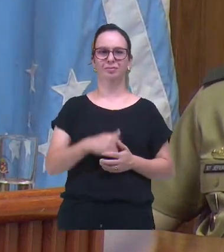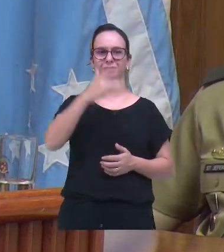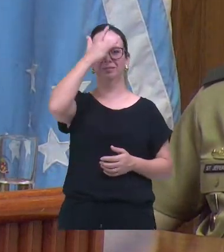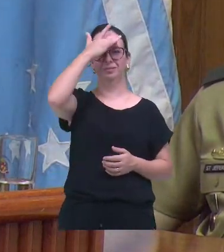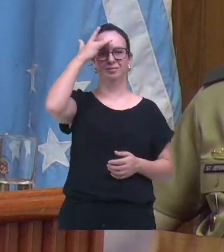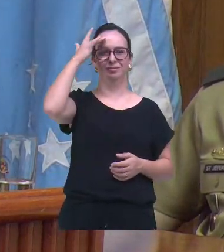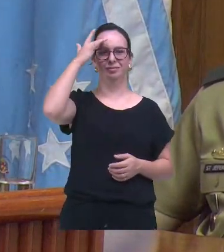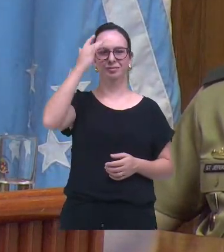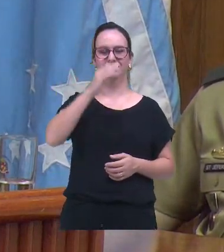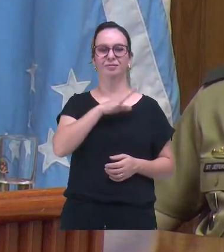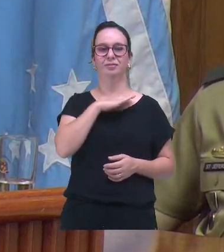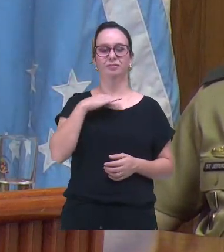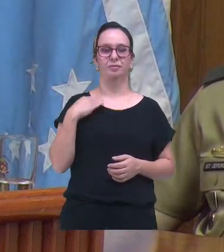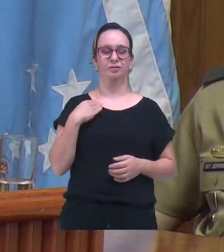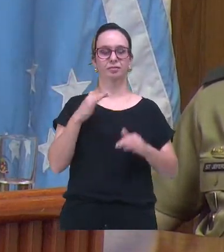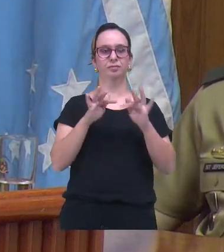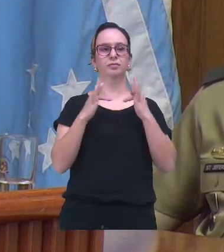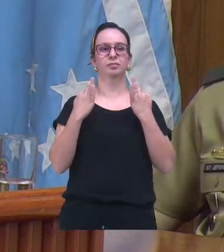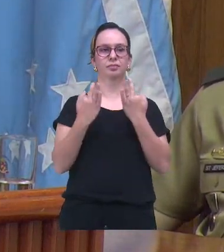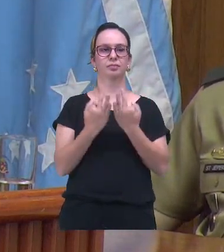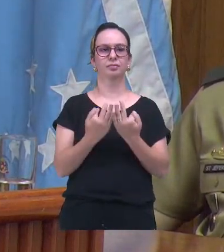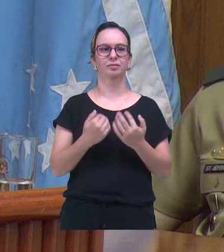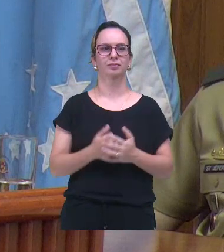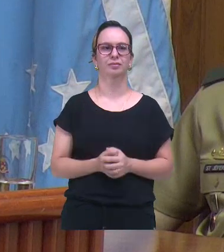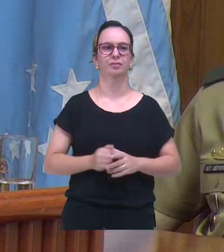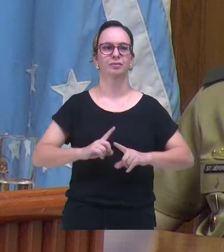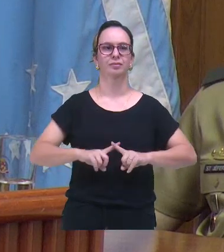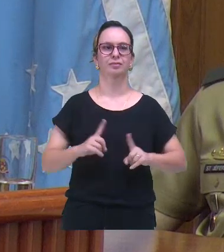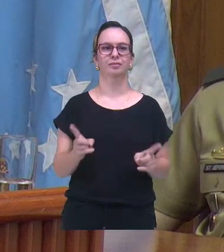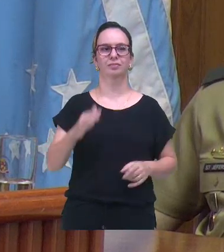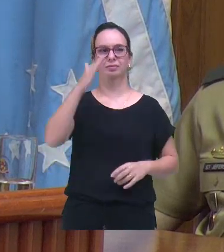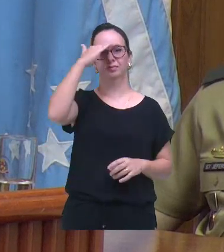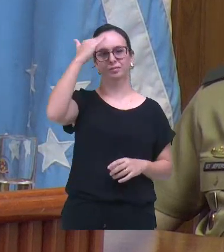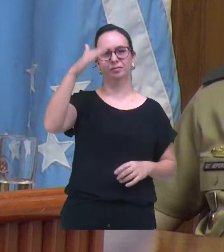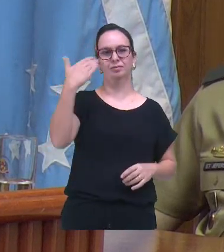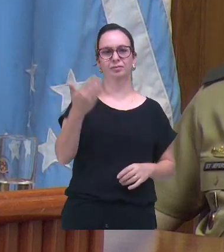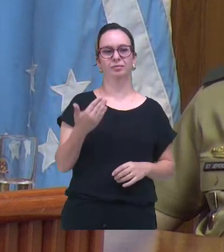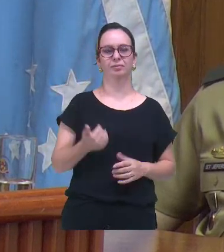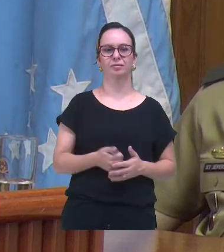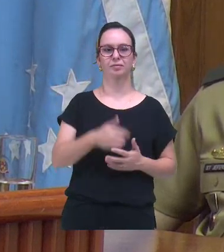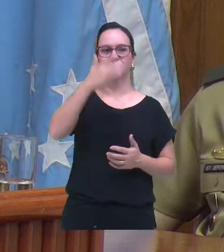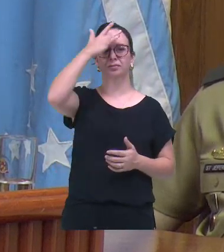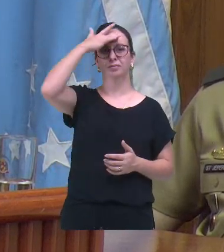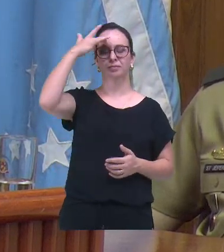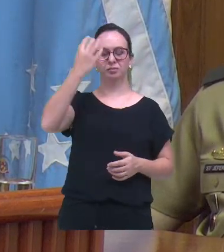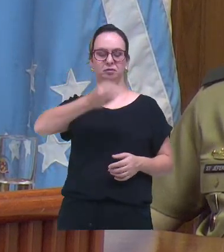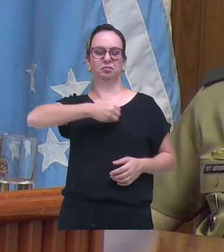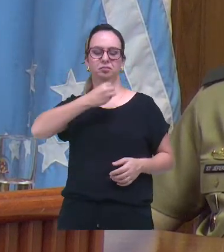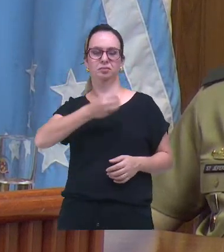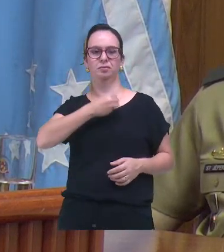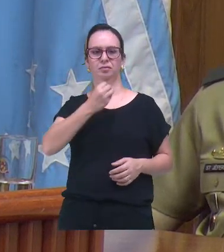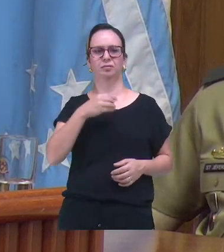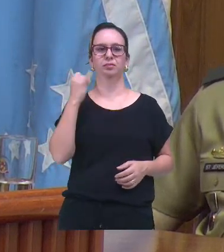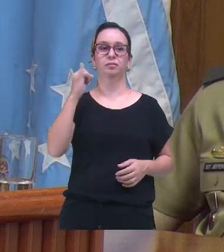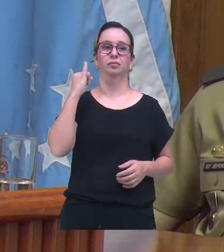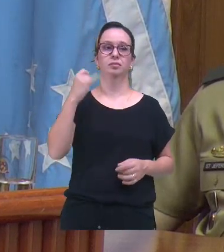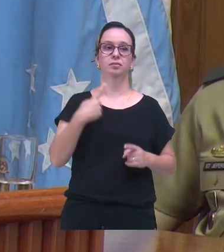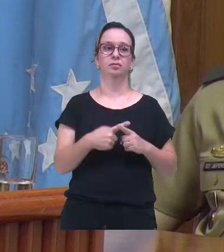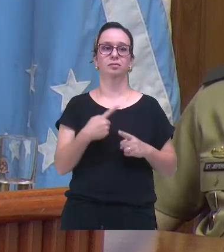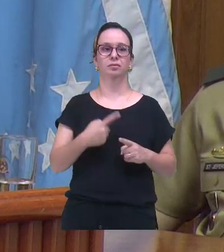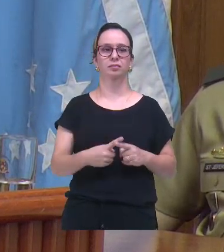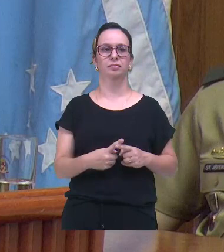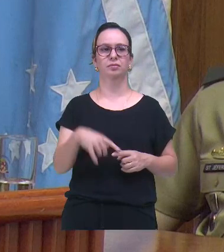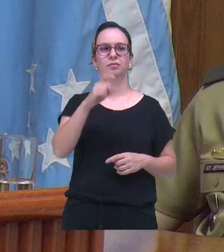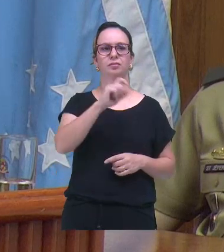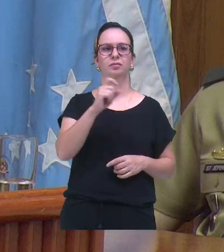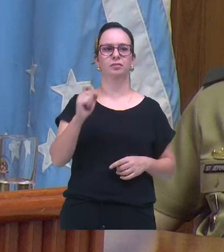família, é importante. Mas homenagear as pessoas em vida é muito importante. Por quê? Quem que é a